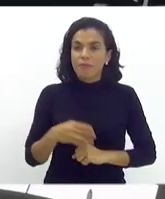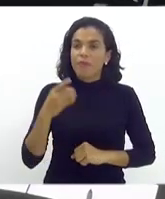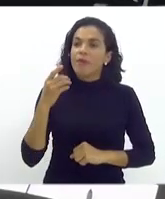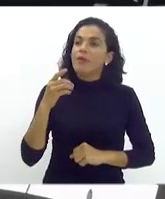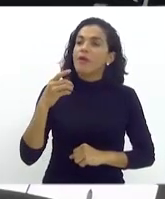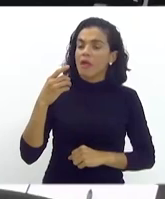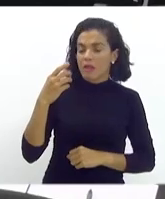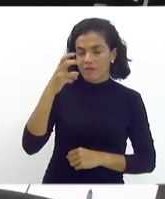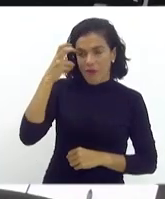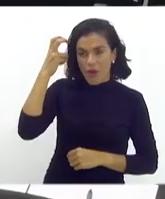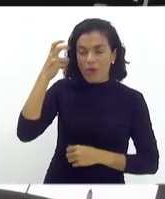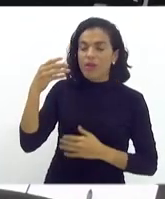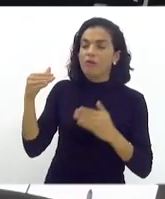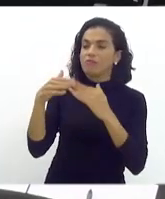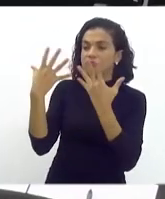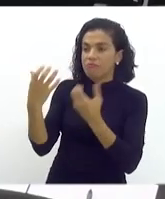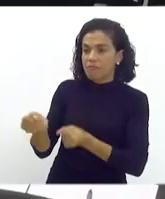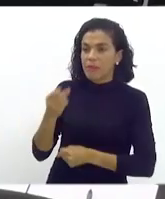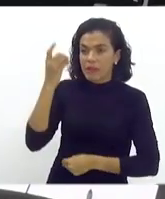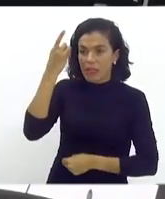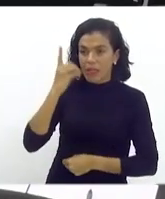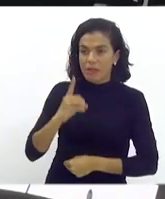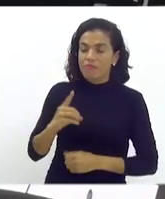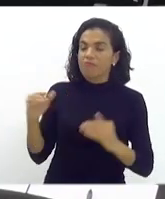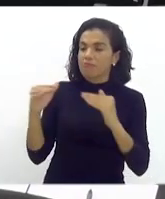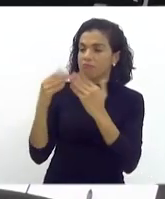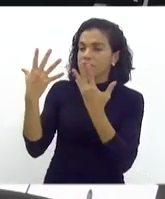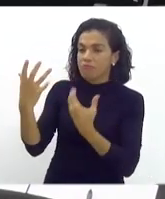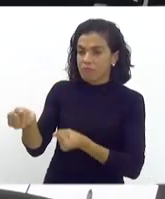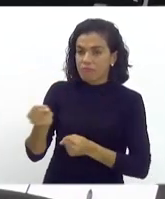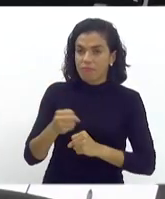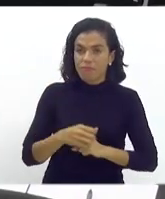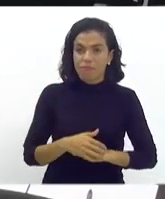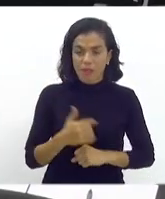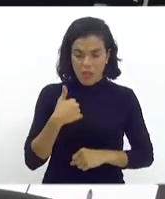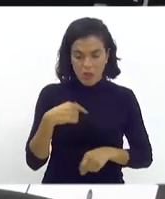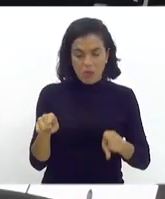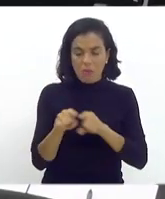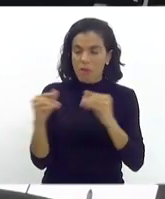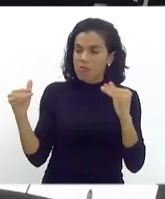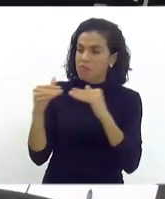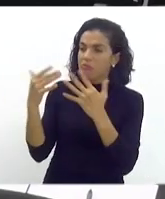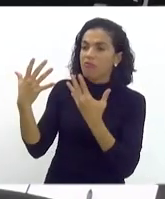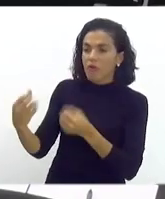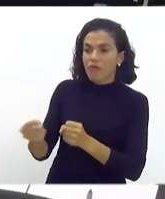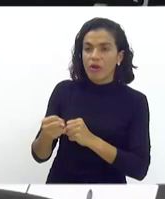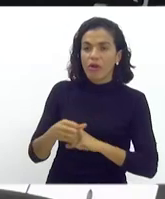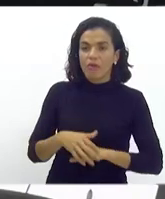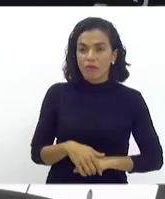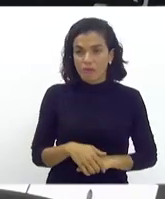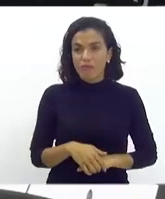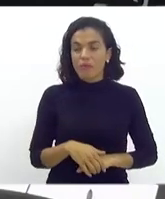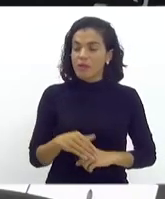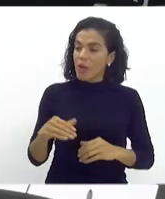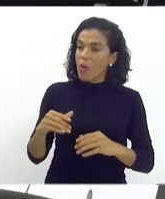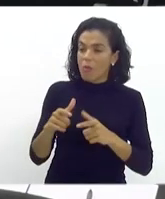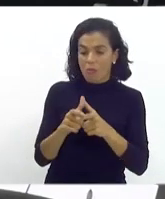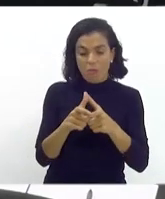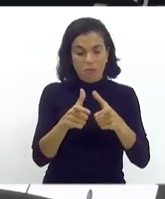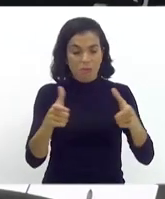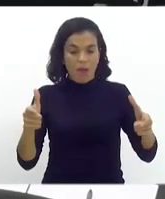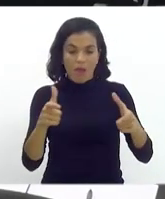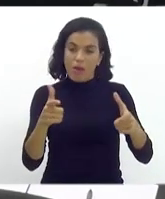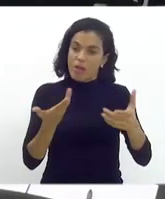Verônica Lima favorável deputada danibal Presidente Eu também voto favorável Então por unanimidade